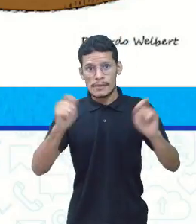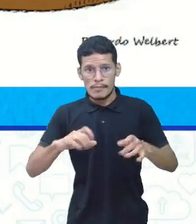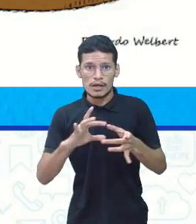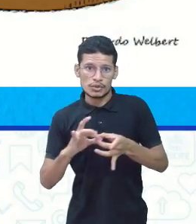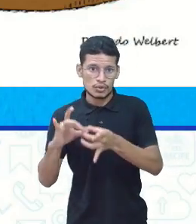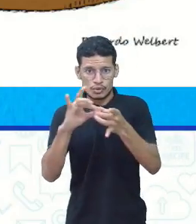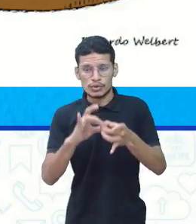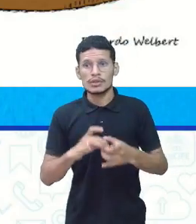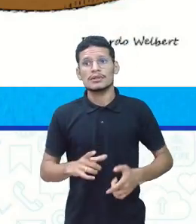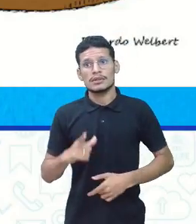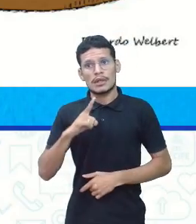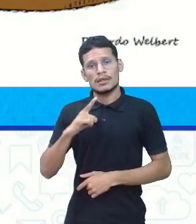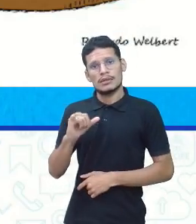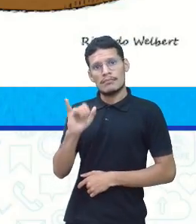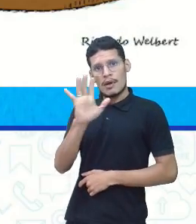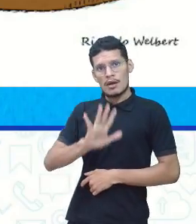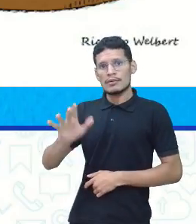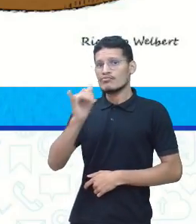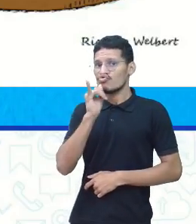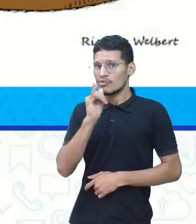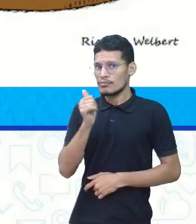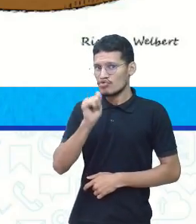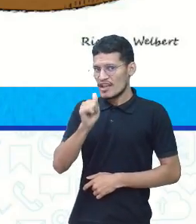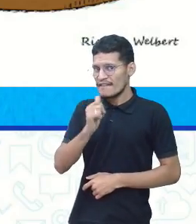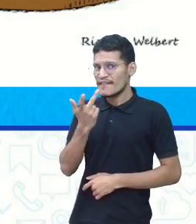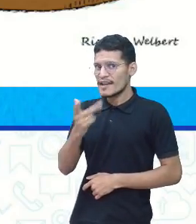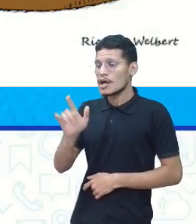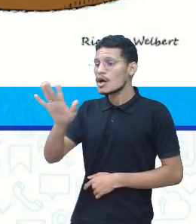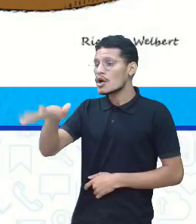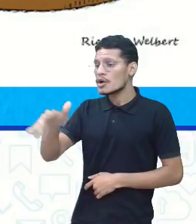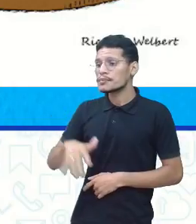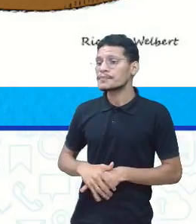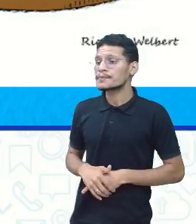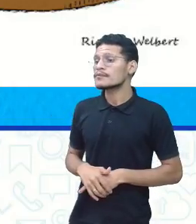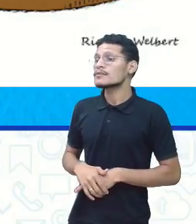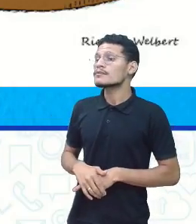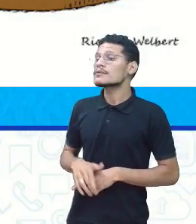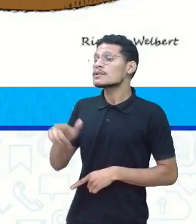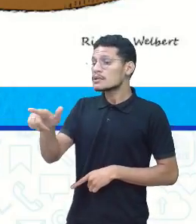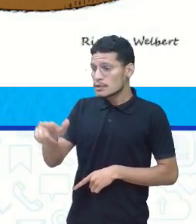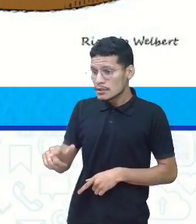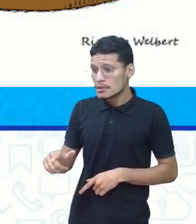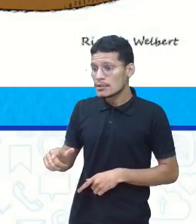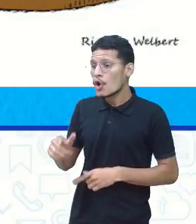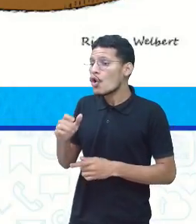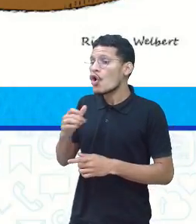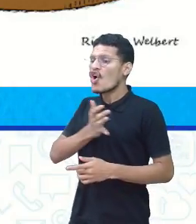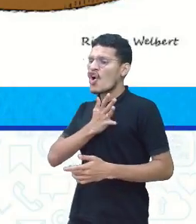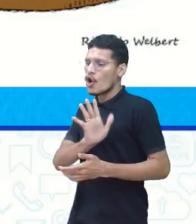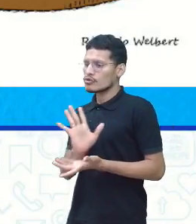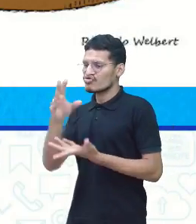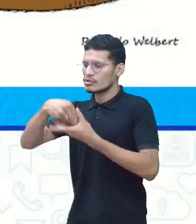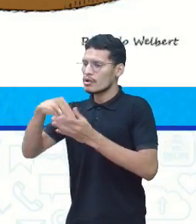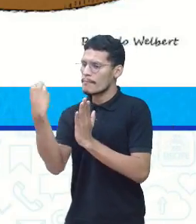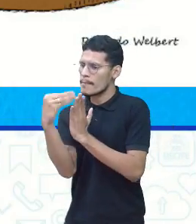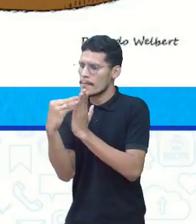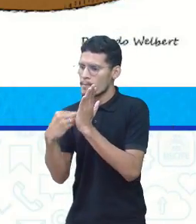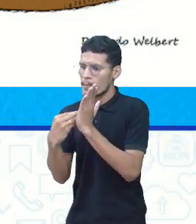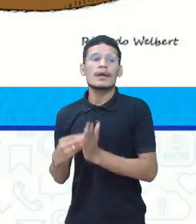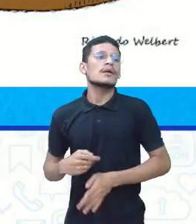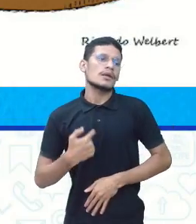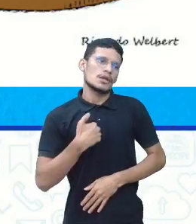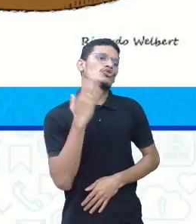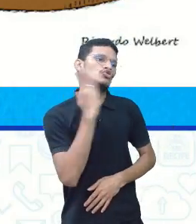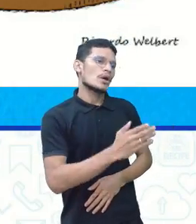trouxe aqui uma charge que uma senhora fala assim para uma pessoa que está sentada. Coloque todo o seu ódio no papel. E aí ele responde, eu já coloquei